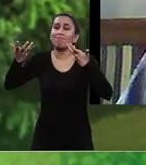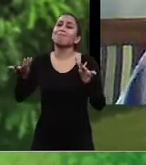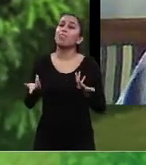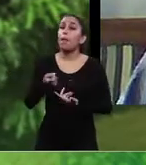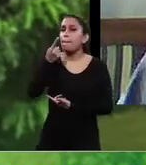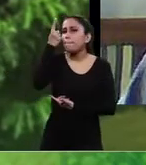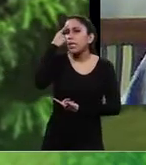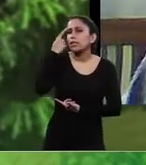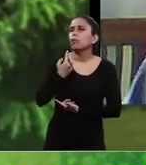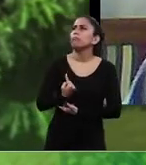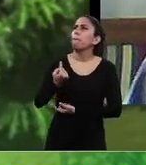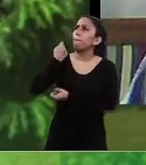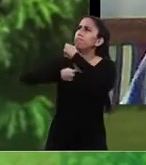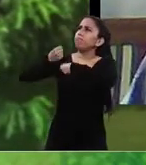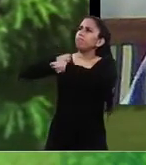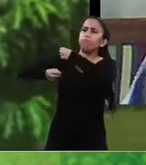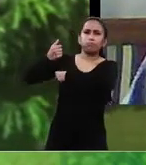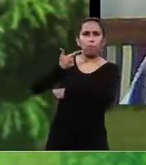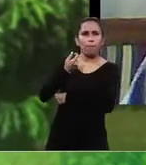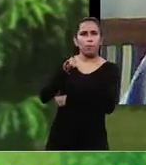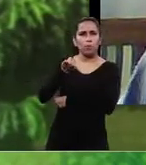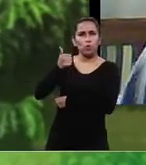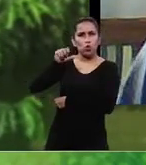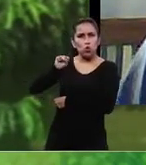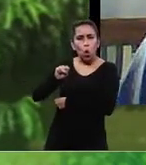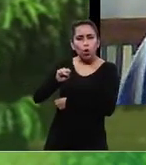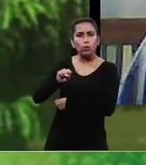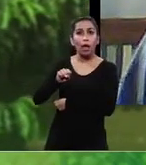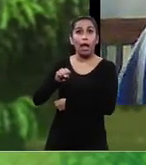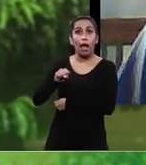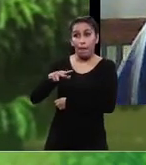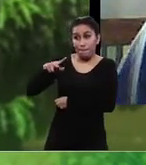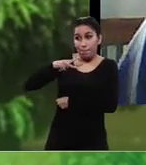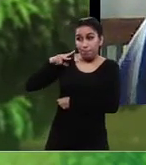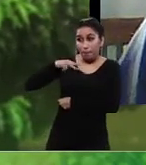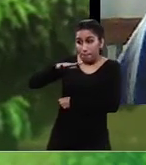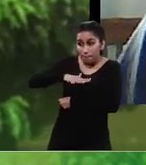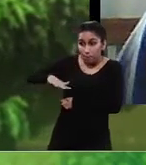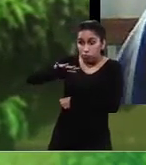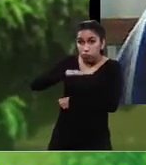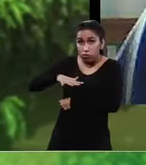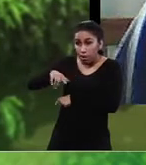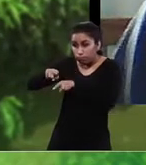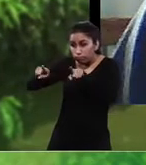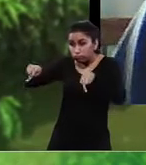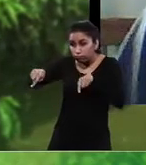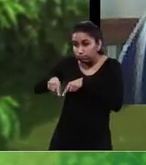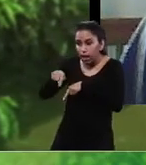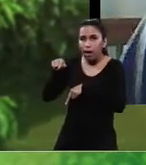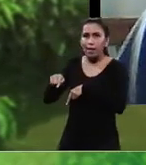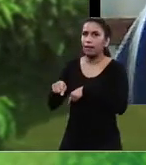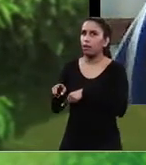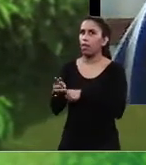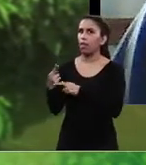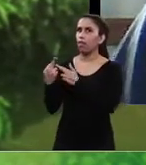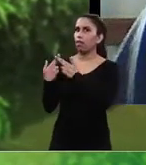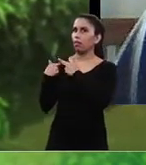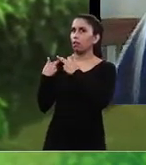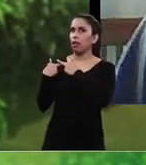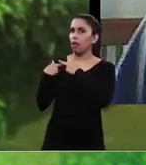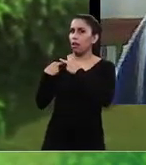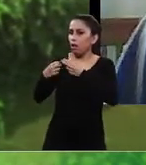2018, a propriedade privada era responsável por 36% do desmatamento. Ela nunca foi responsável